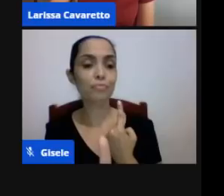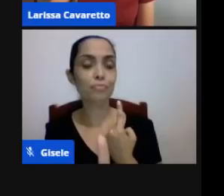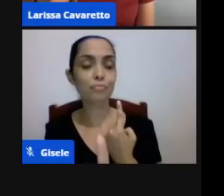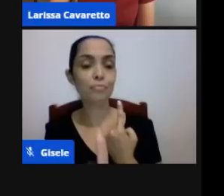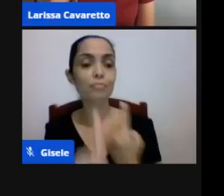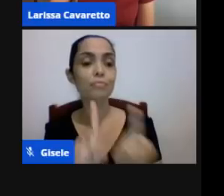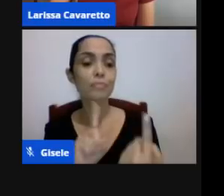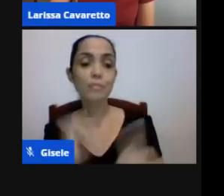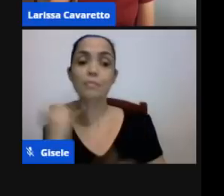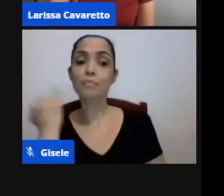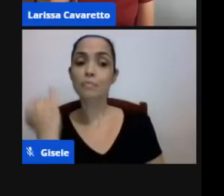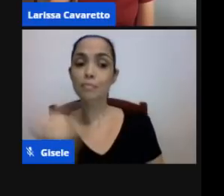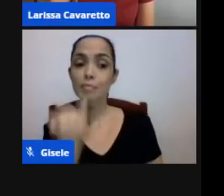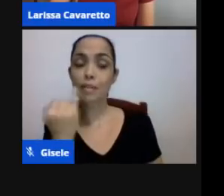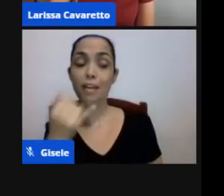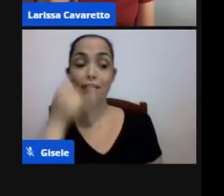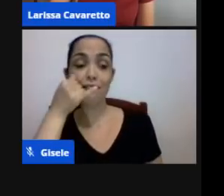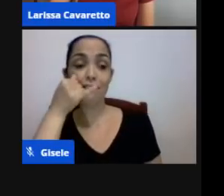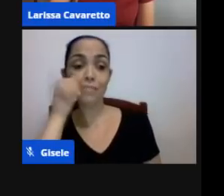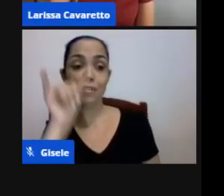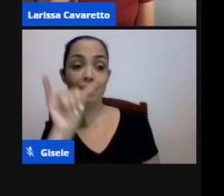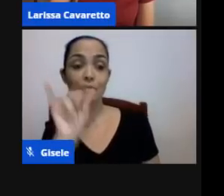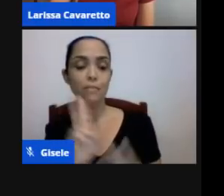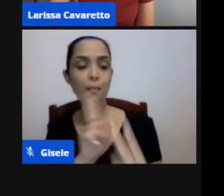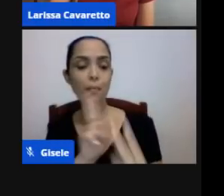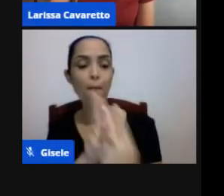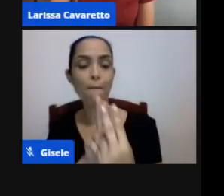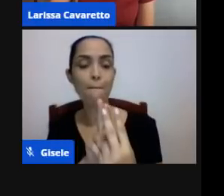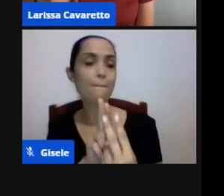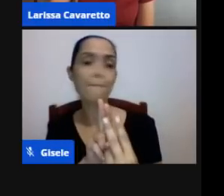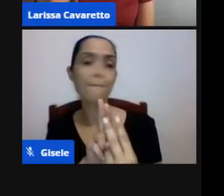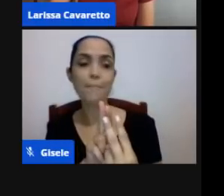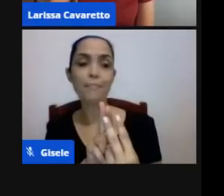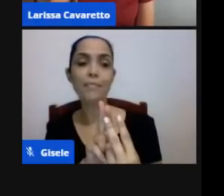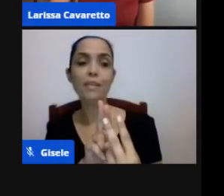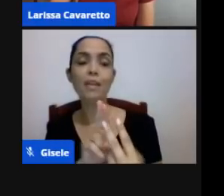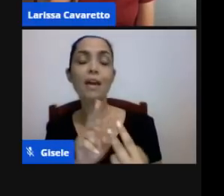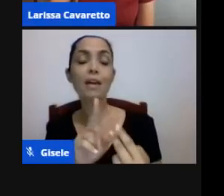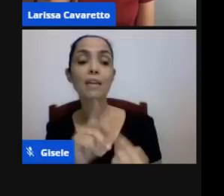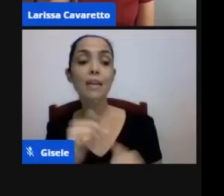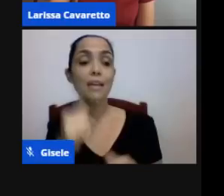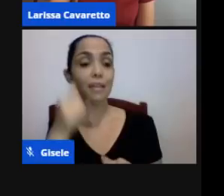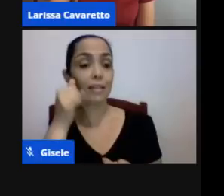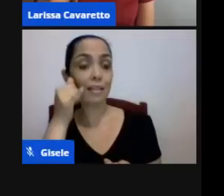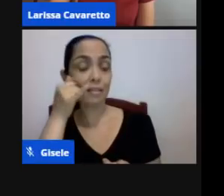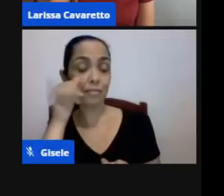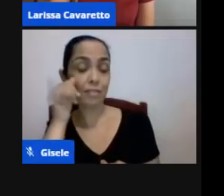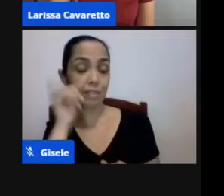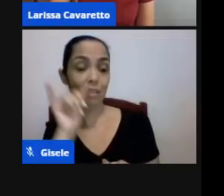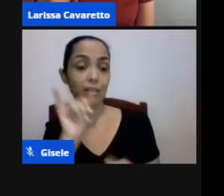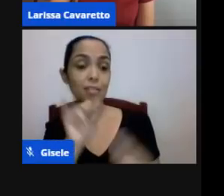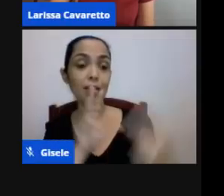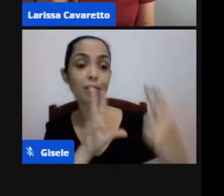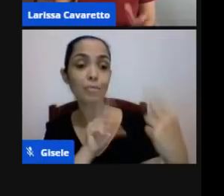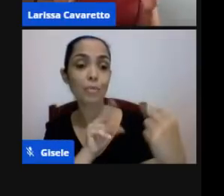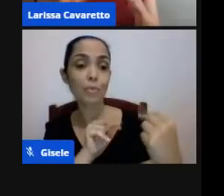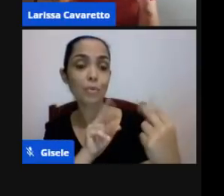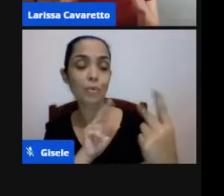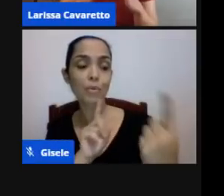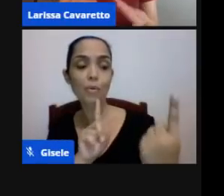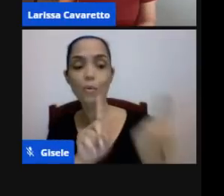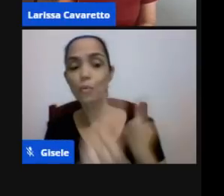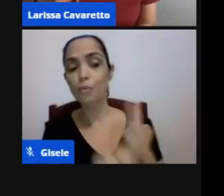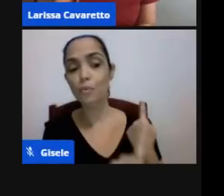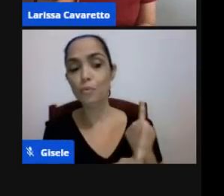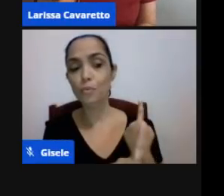voltando, para evitar que as pessoas se encontrem frente a frente. Isso diminui o risco também de se pegar Covid se não tem um